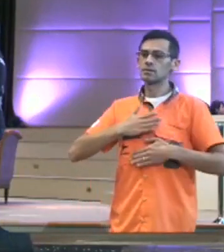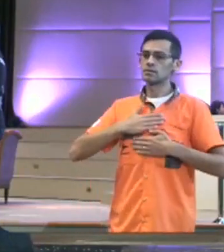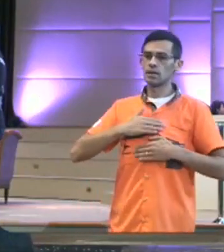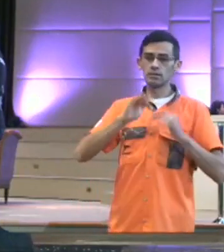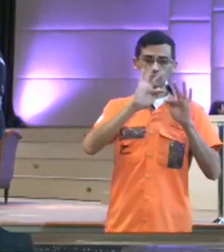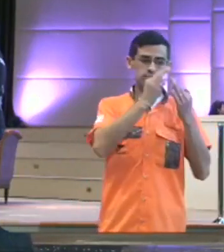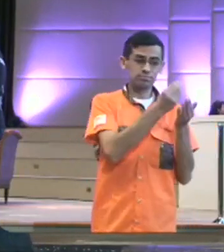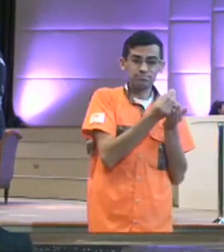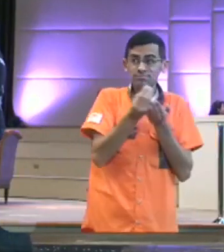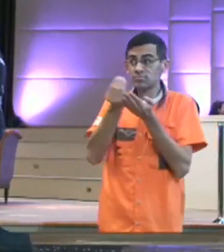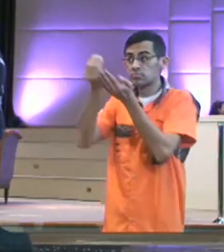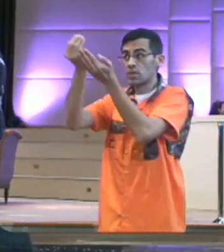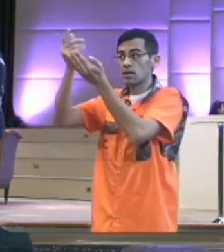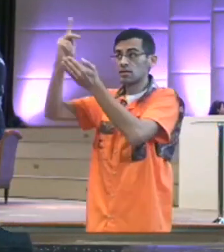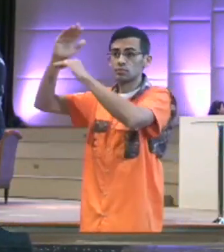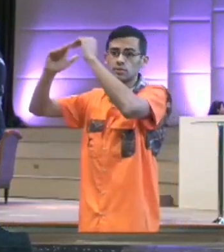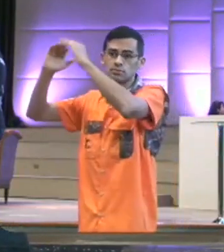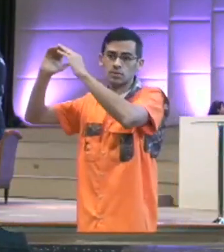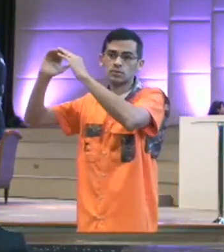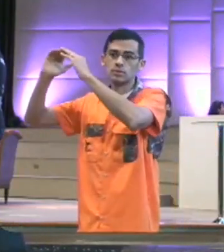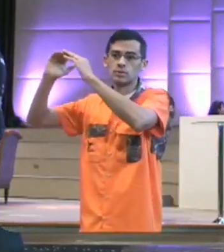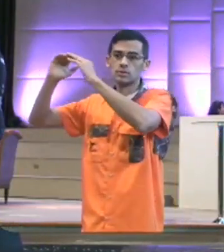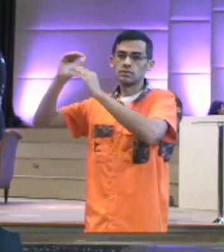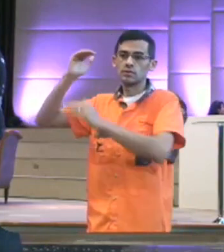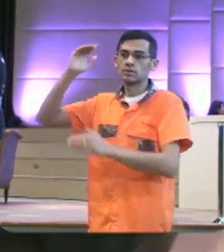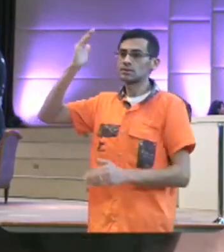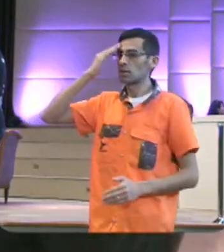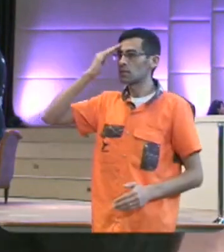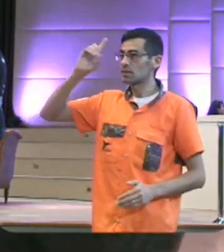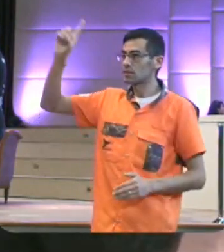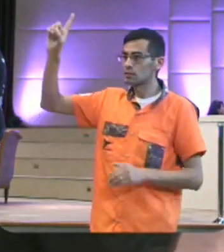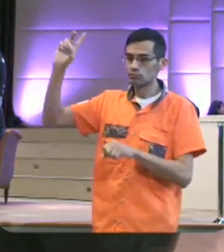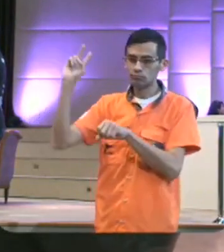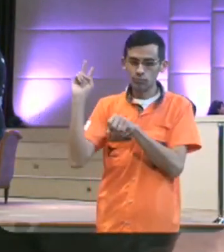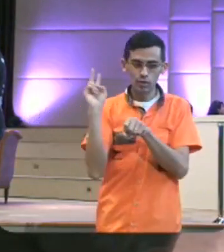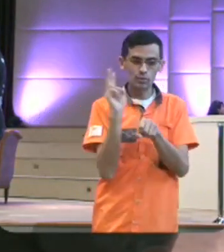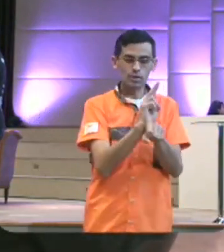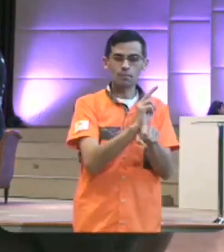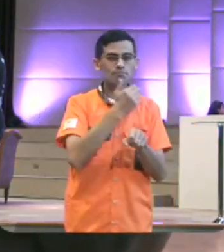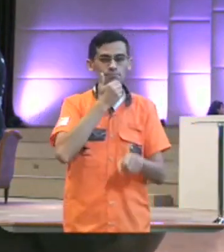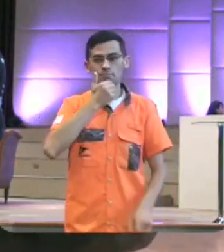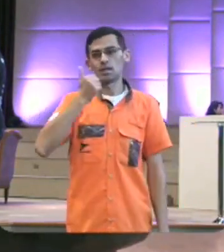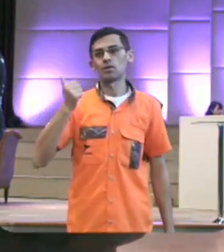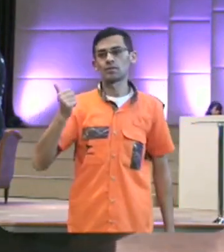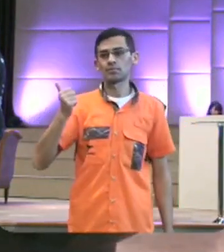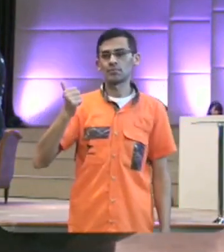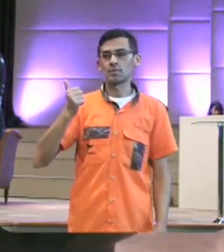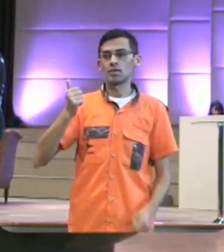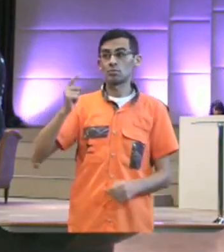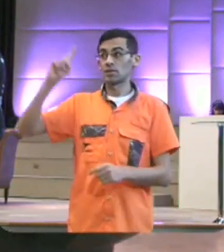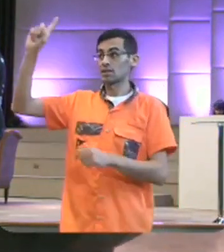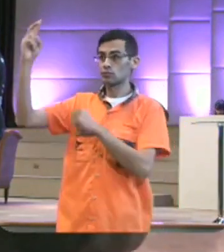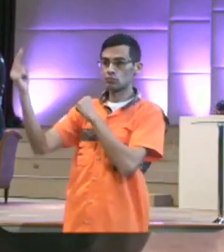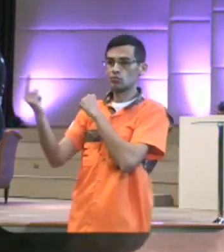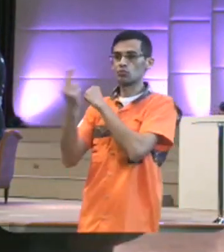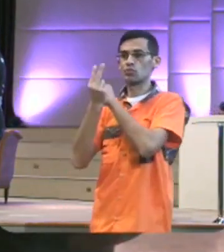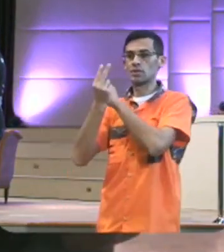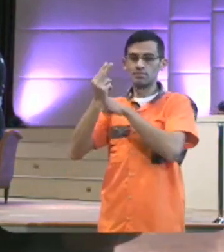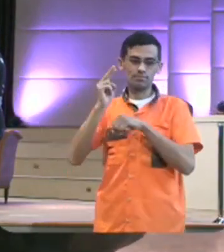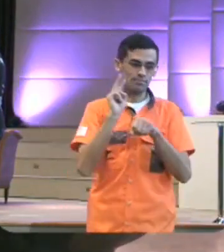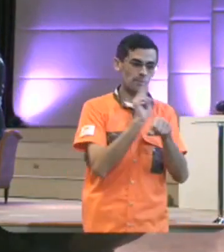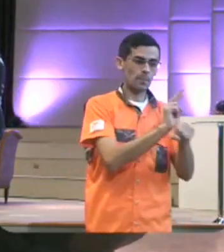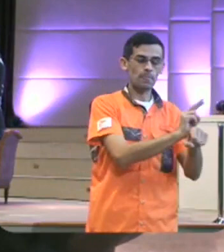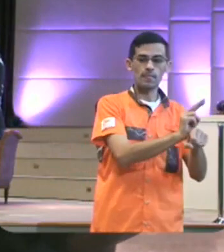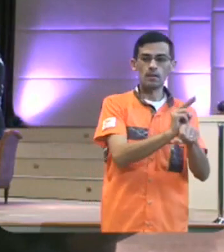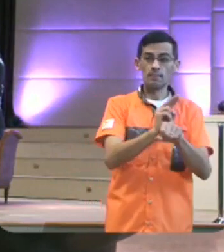que eu amo nas tuas mãos e deixar o Senhor cuidar porque é Ele quem cuida de nós. A